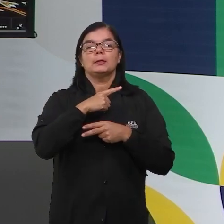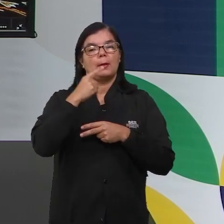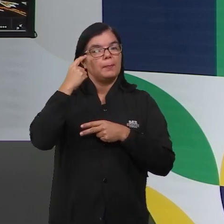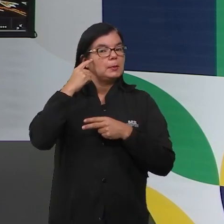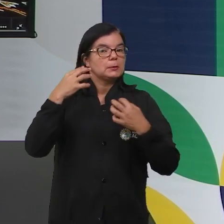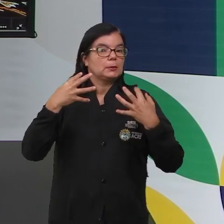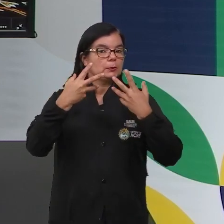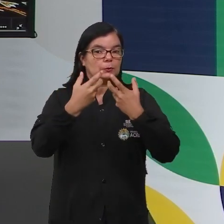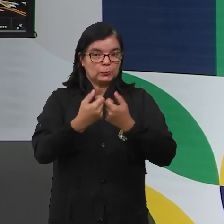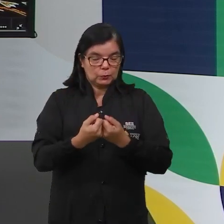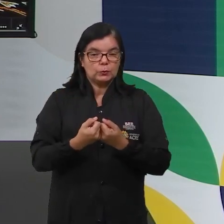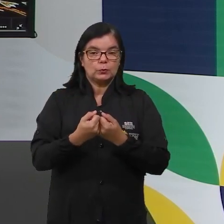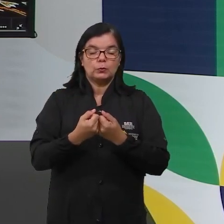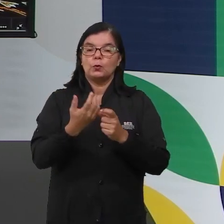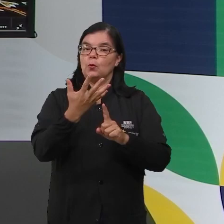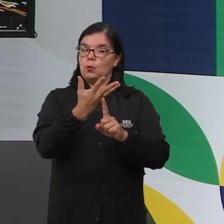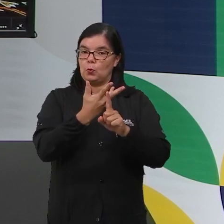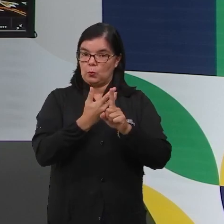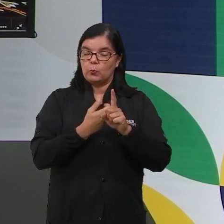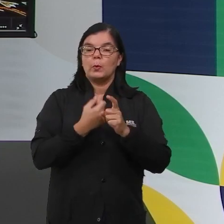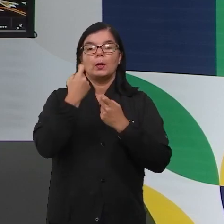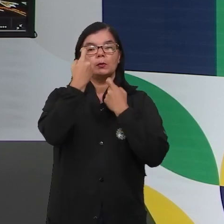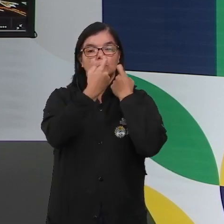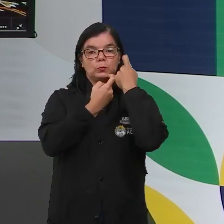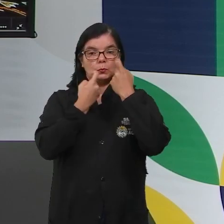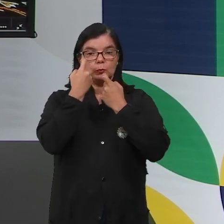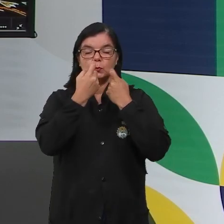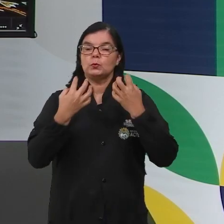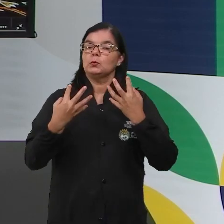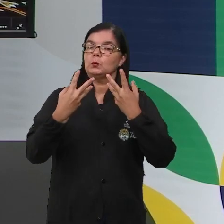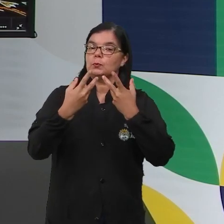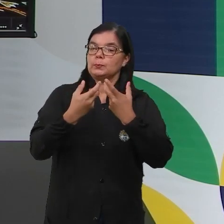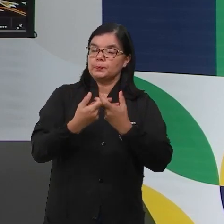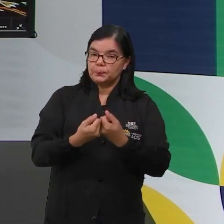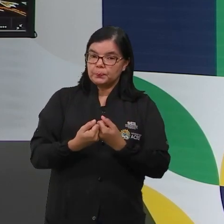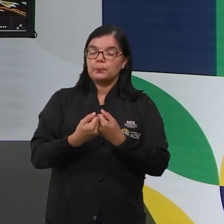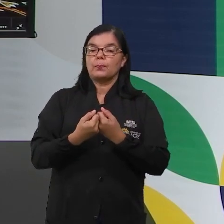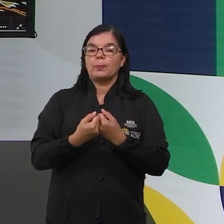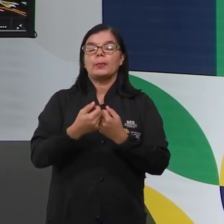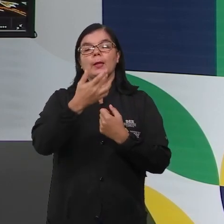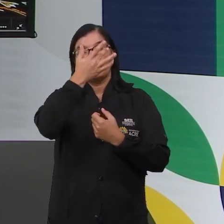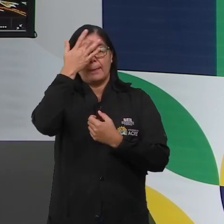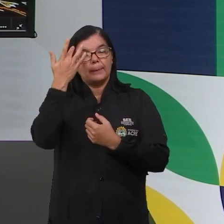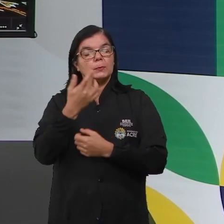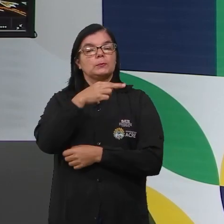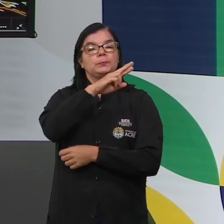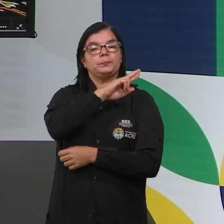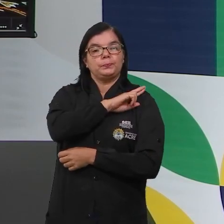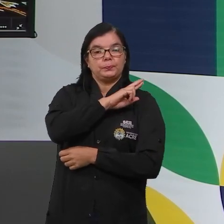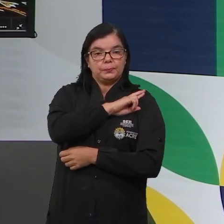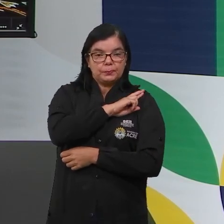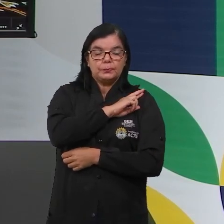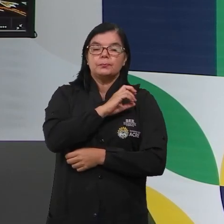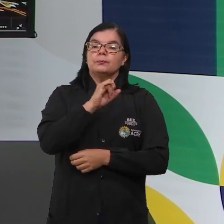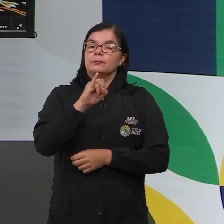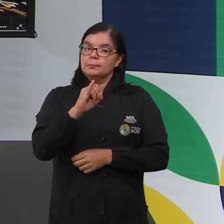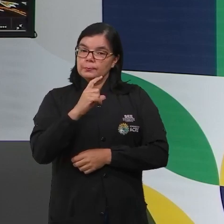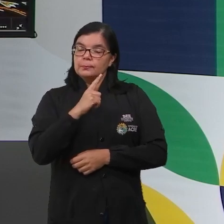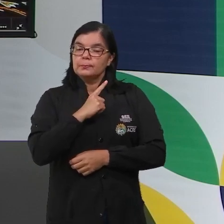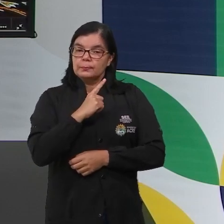pensar nisso. O artista ele está sempre muito preocupado com tudo isso. E o curador, quando se tem esse